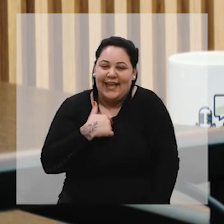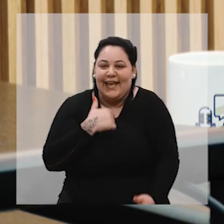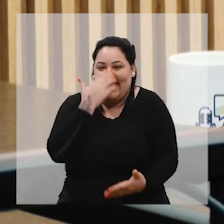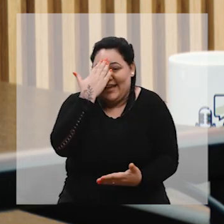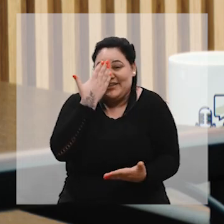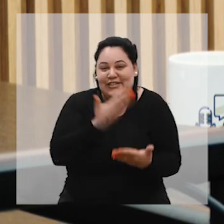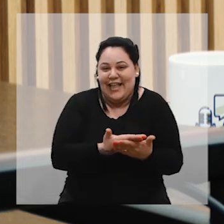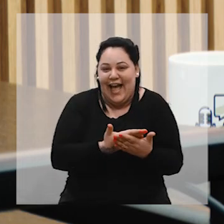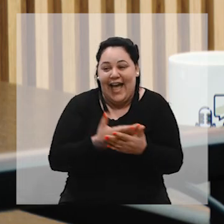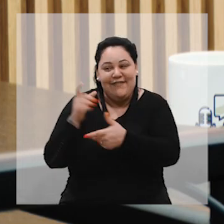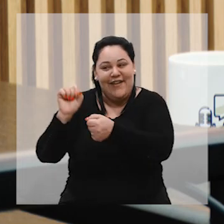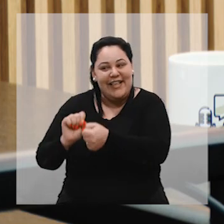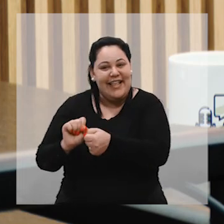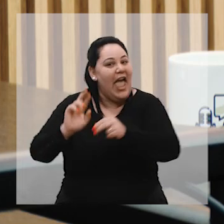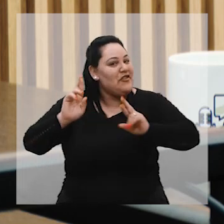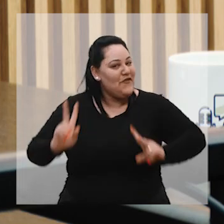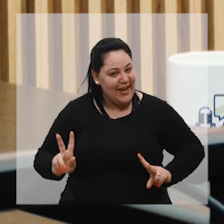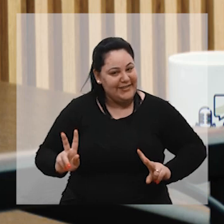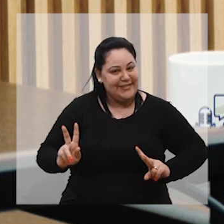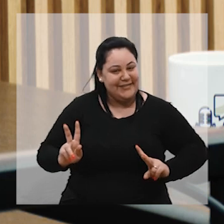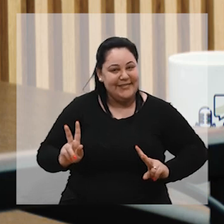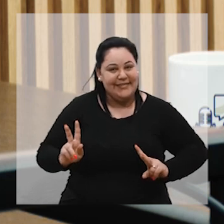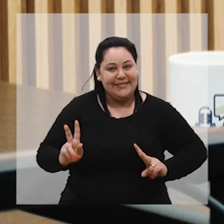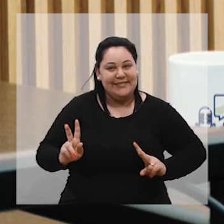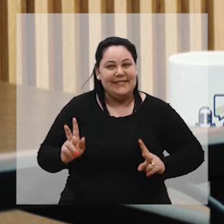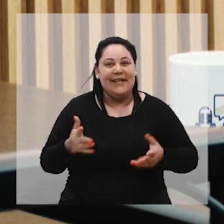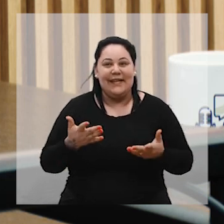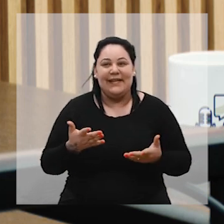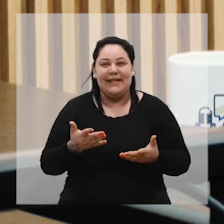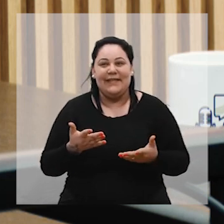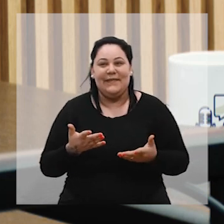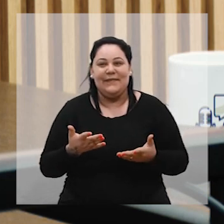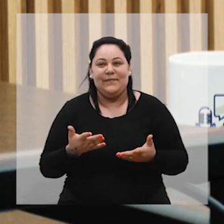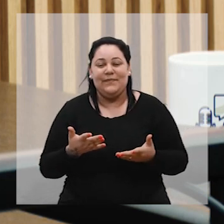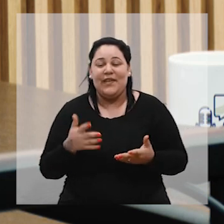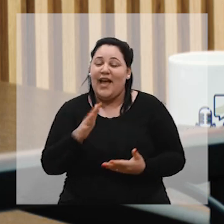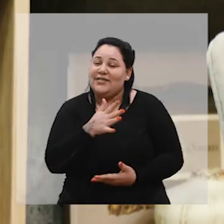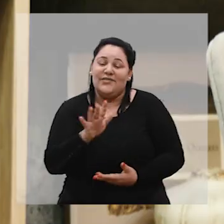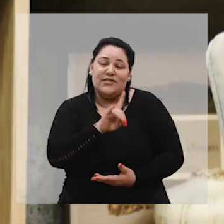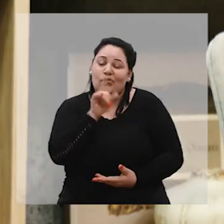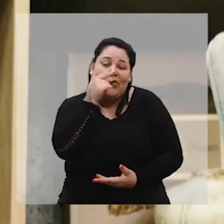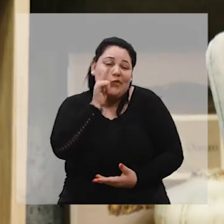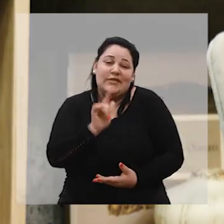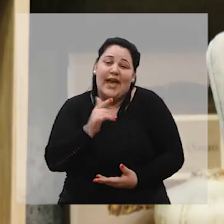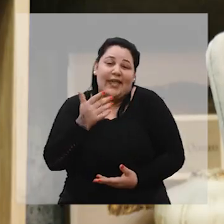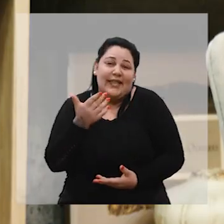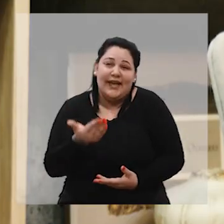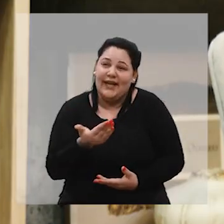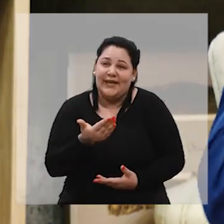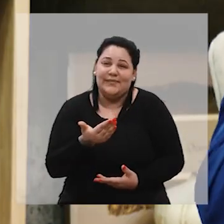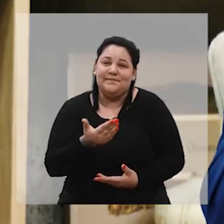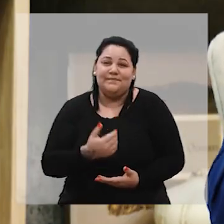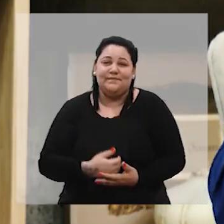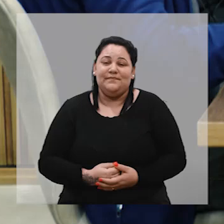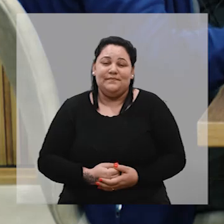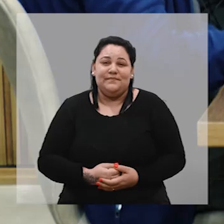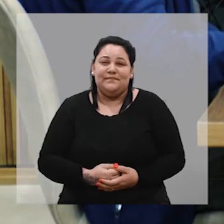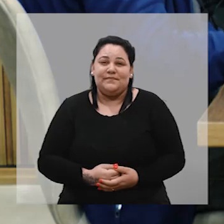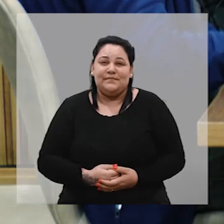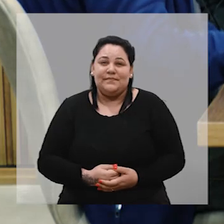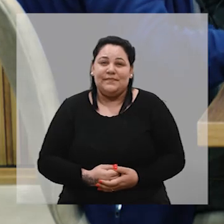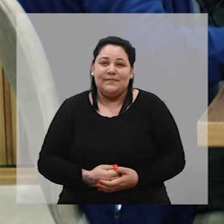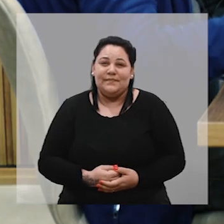infelizmente, não acreditar e fazer são duas coisas diferentes, né, cara? Às vezes... Pega aquele dia que às vezes não dá, né, cara? Às vezes não dá, às vezes não